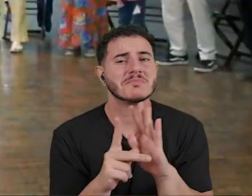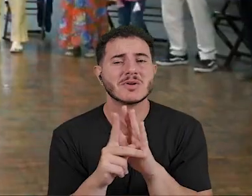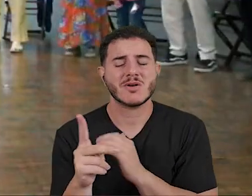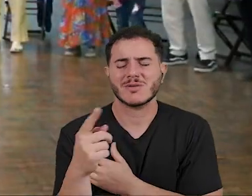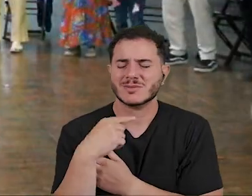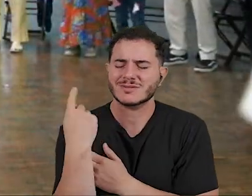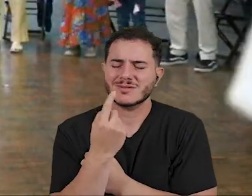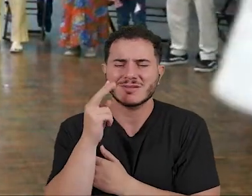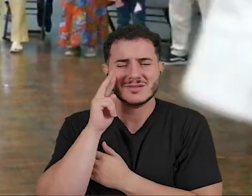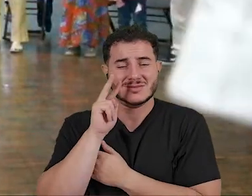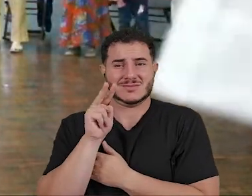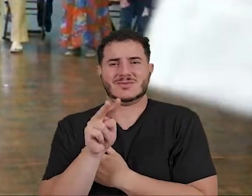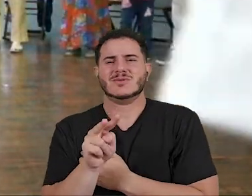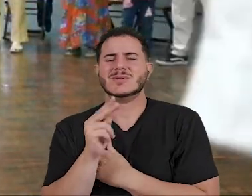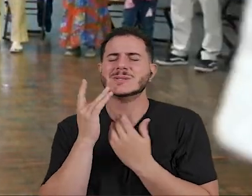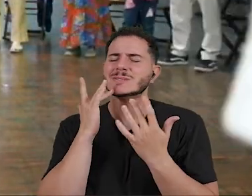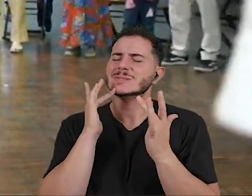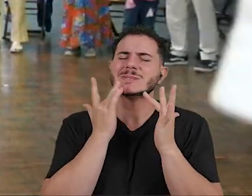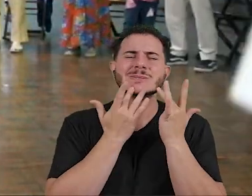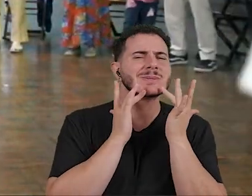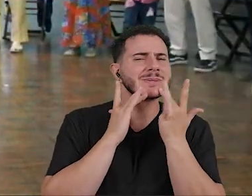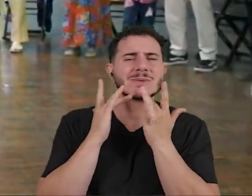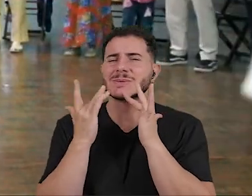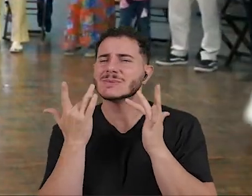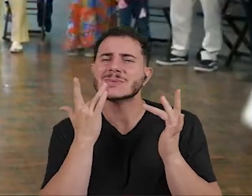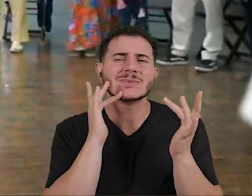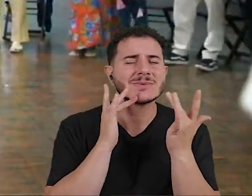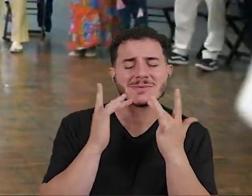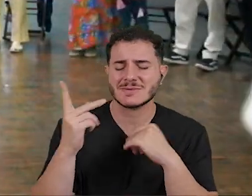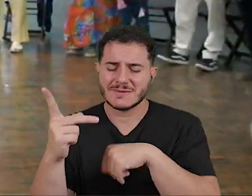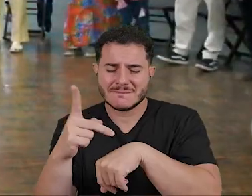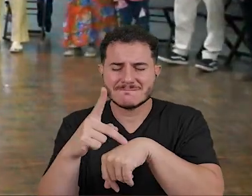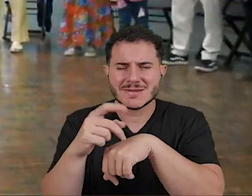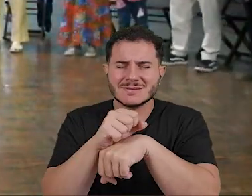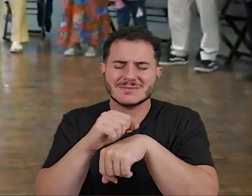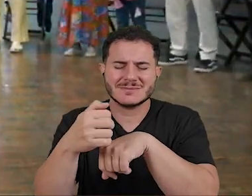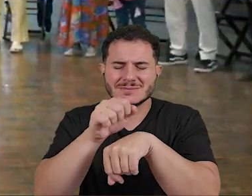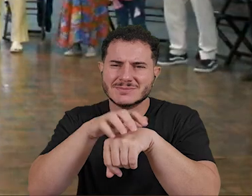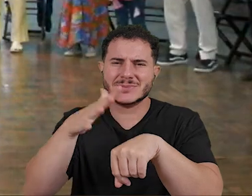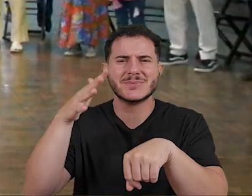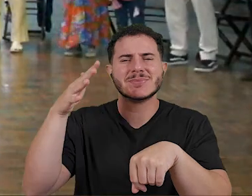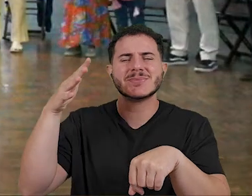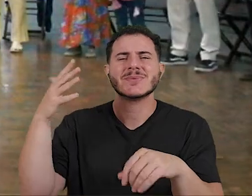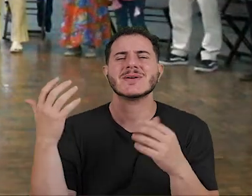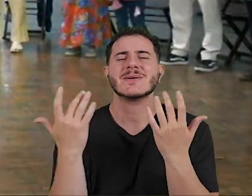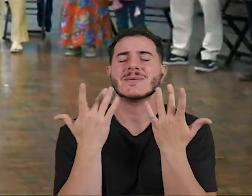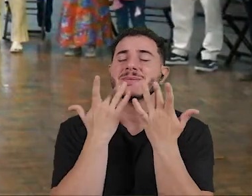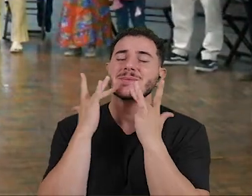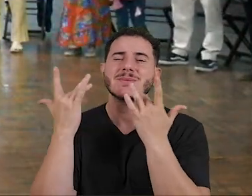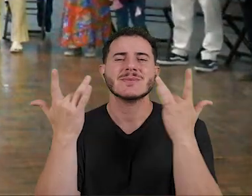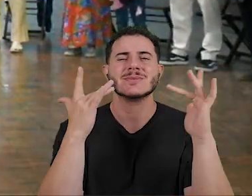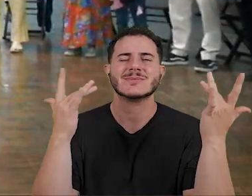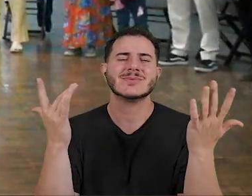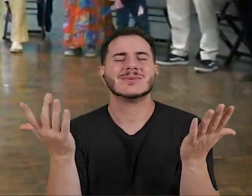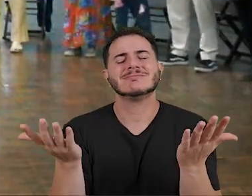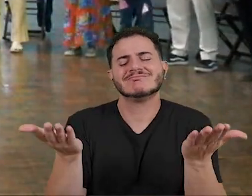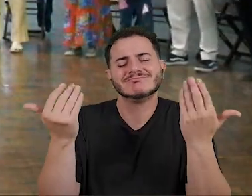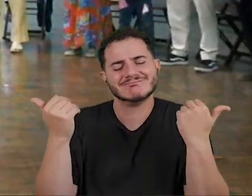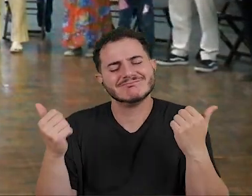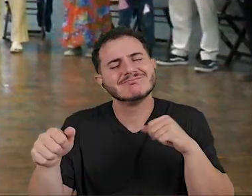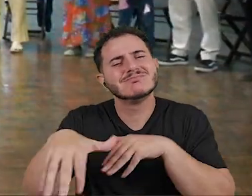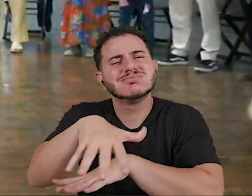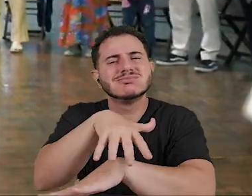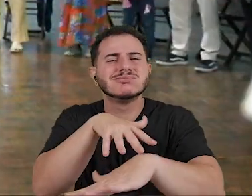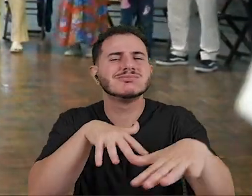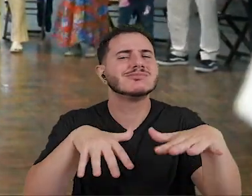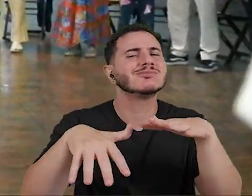pedra preciosa em ouro, vem brilhar no carnaval. A minha bandeira